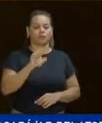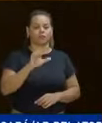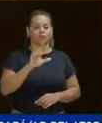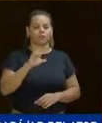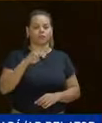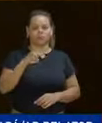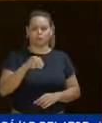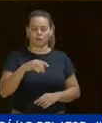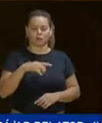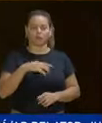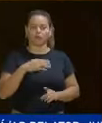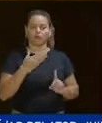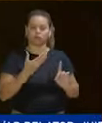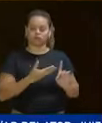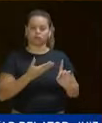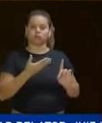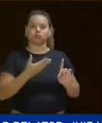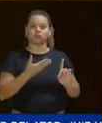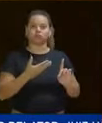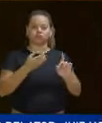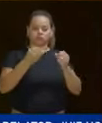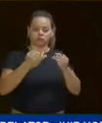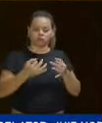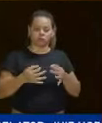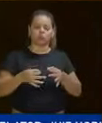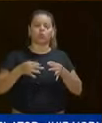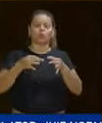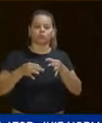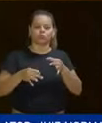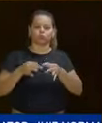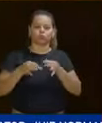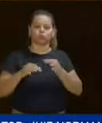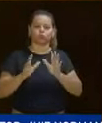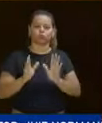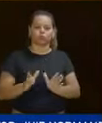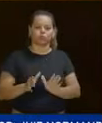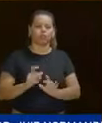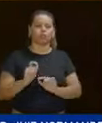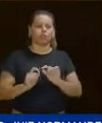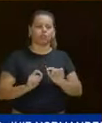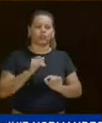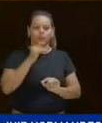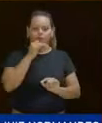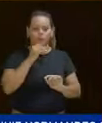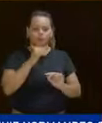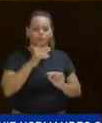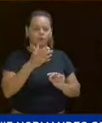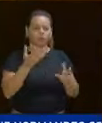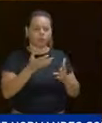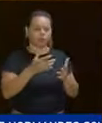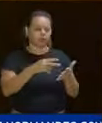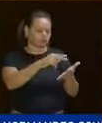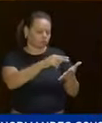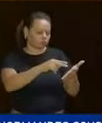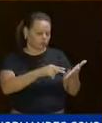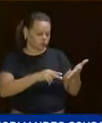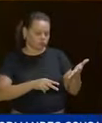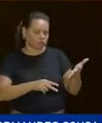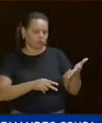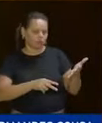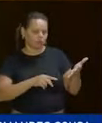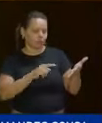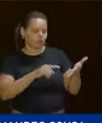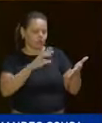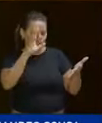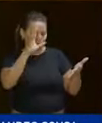veio com o brilhante ensinamento que ele diz que, ao analisar a situação nesse sentido,